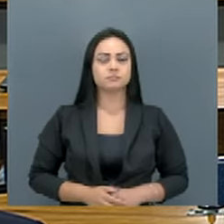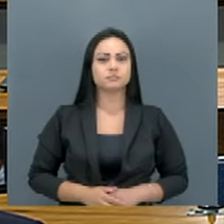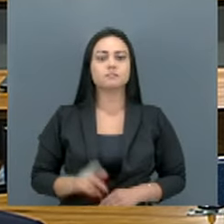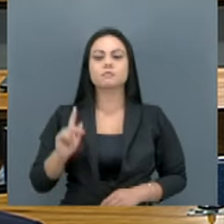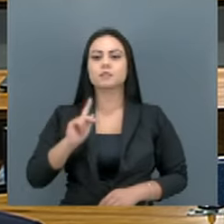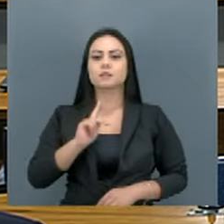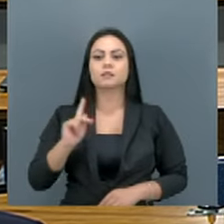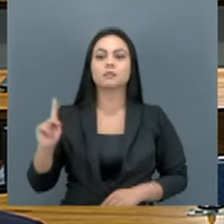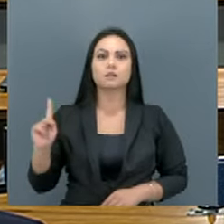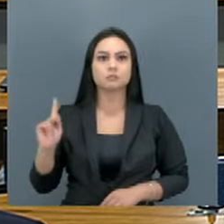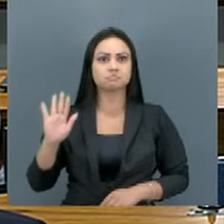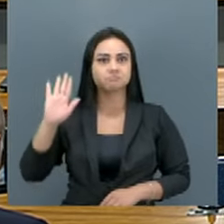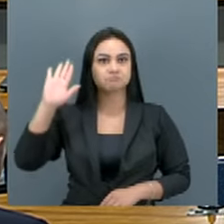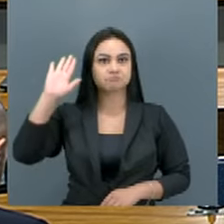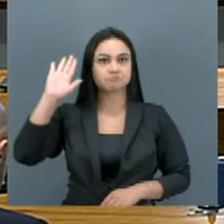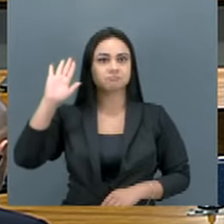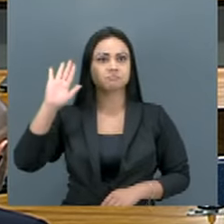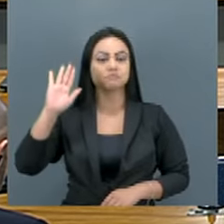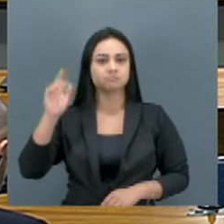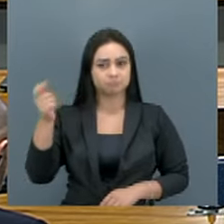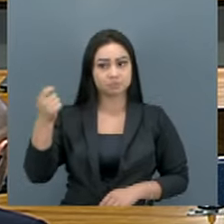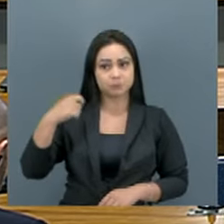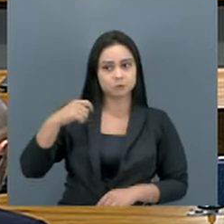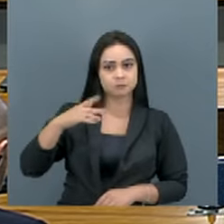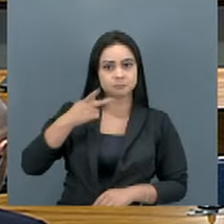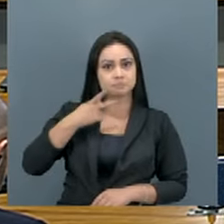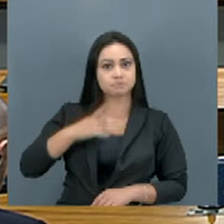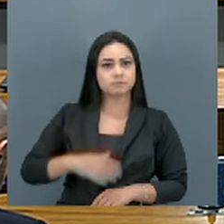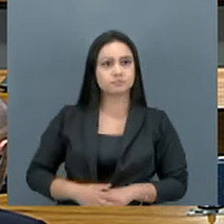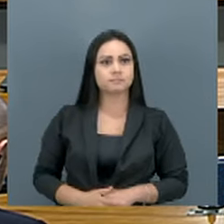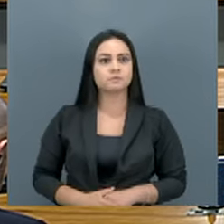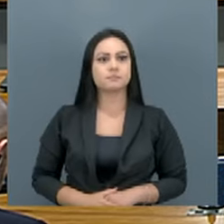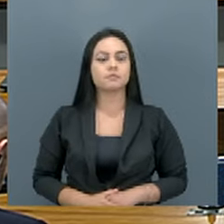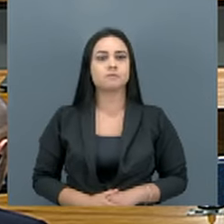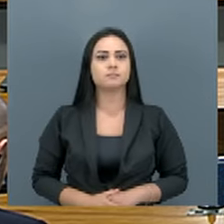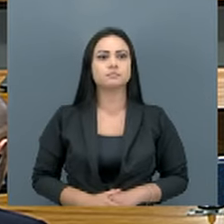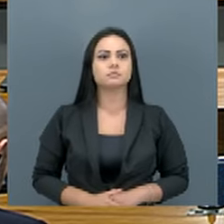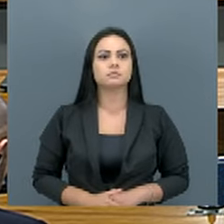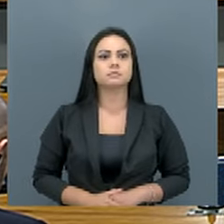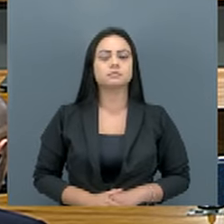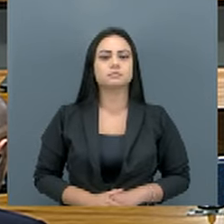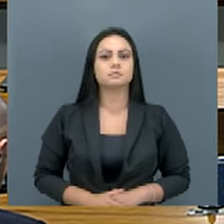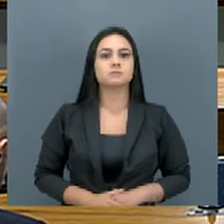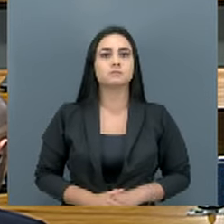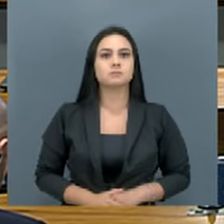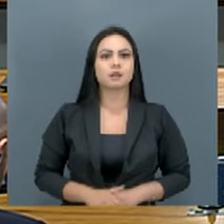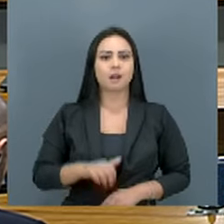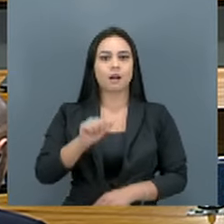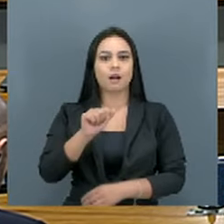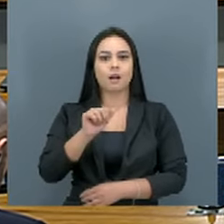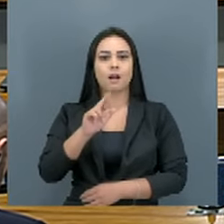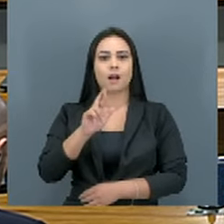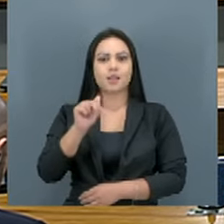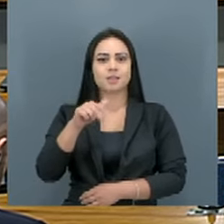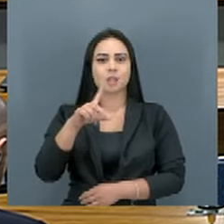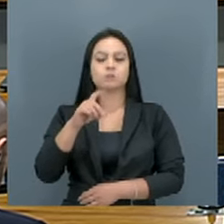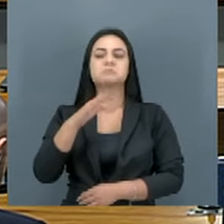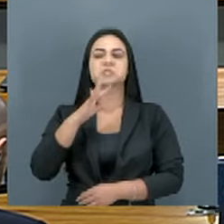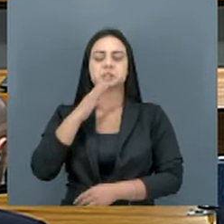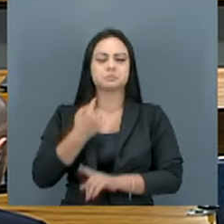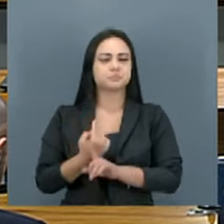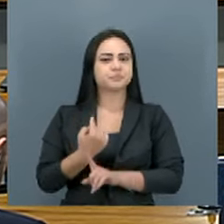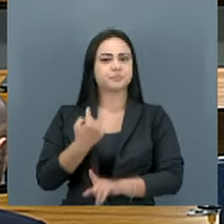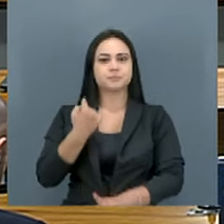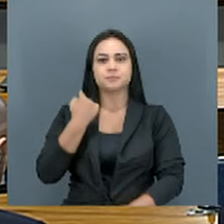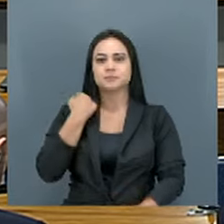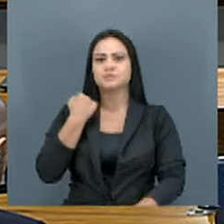Presidente, pela ordem. Senador Jaime Campos. Se me permite, senador Plínio, senador Márcio, Arnaldo, velho conhecido nosso, aqui